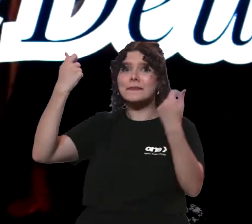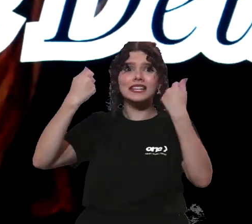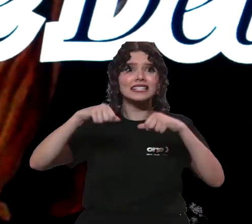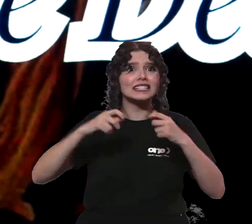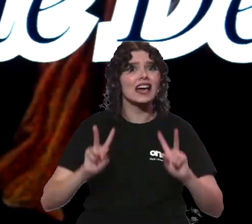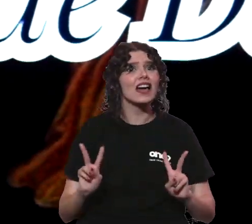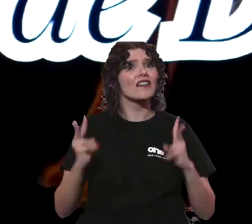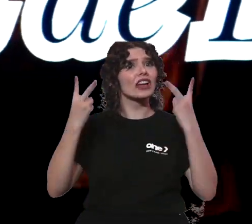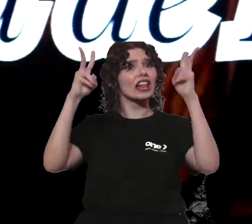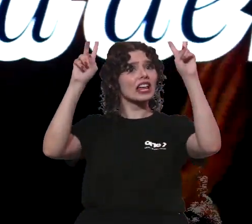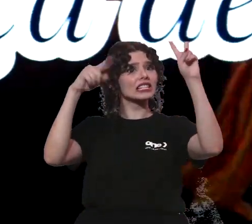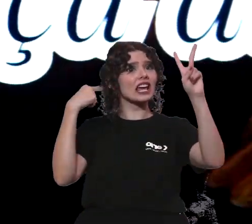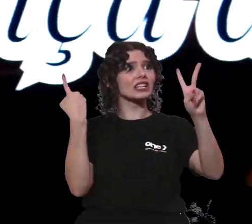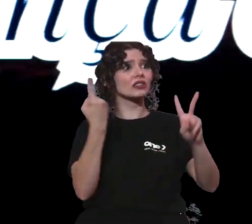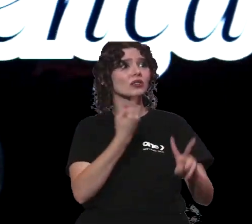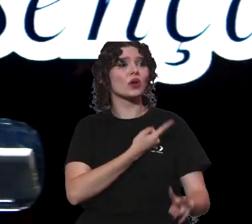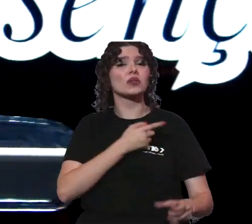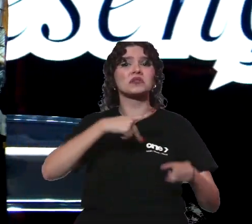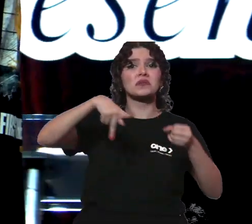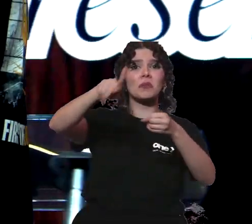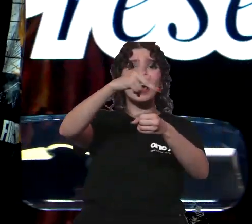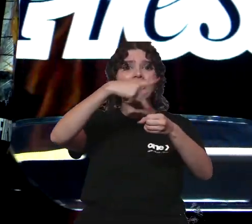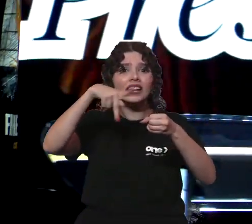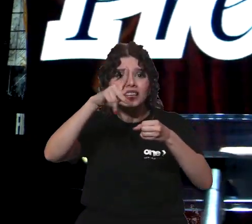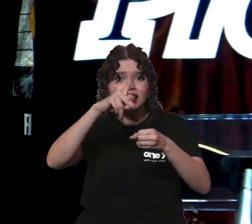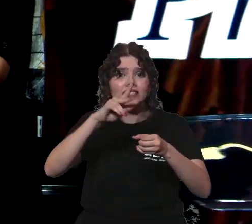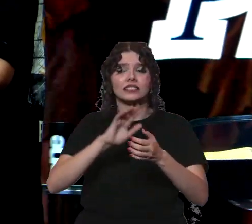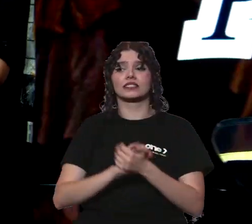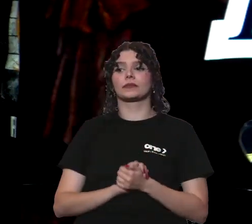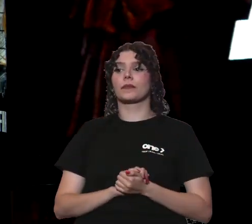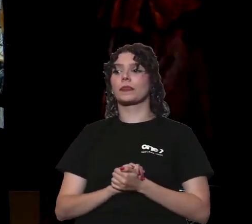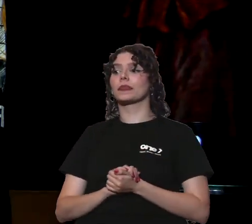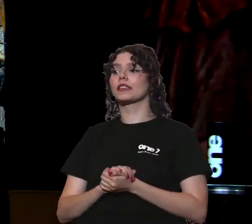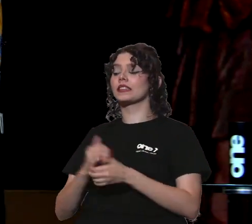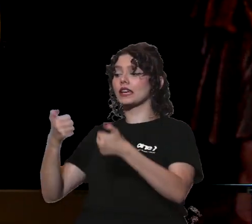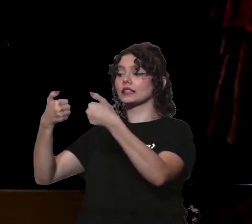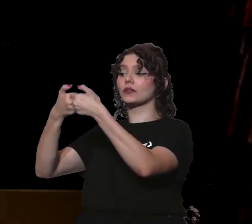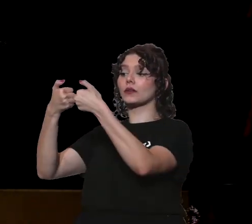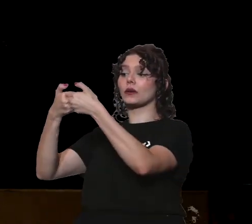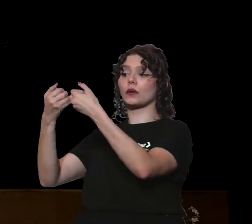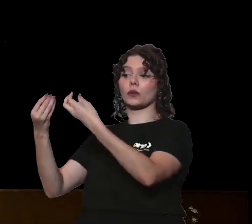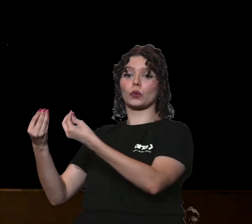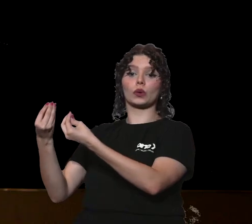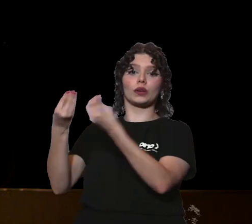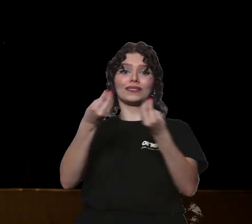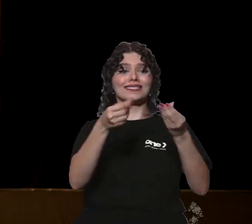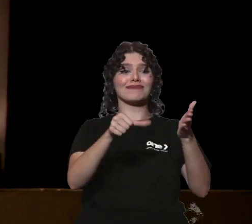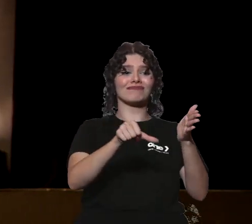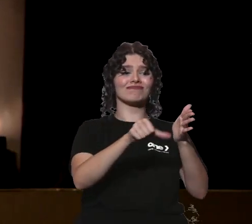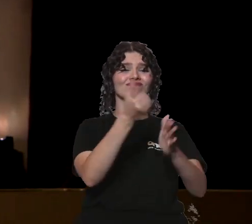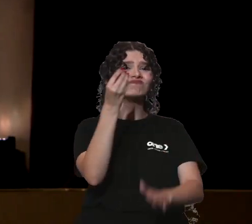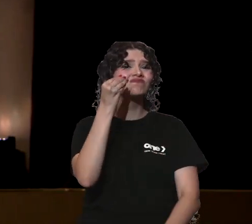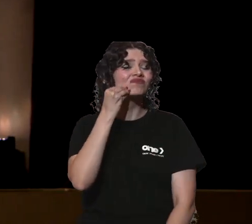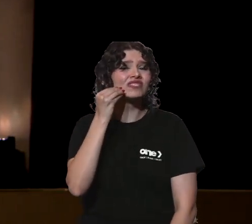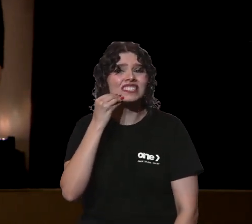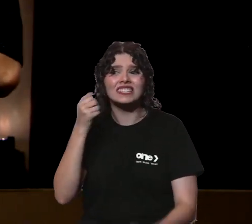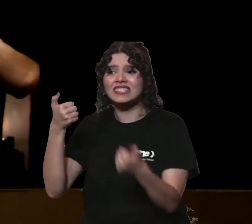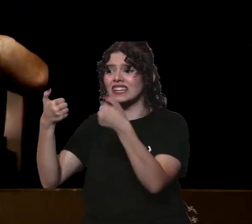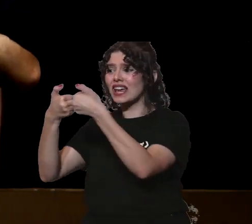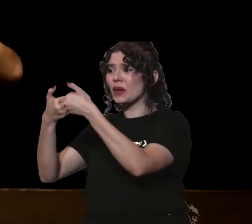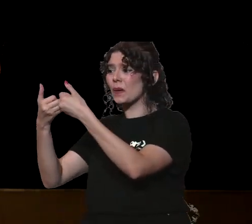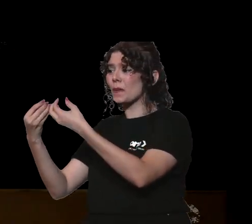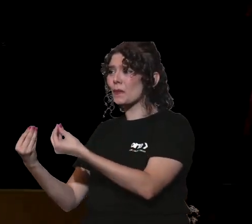valorizada no nosso país. Então ele vai lá e decide buscar a arca. Só que na primeira tentativa que ele busca a